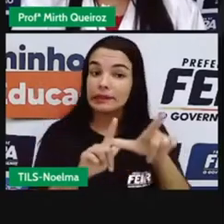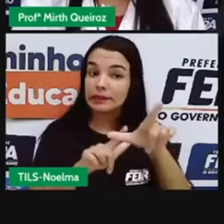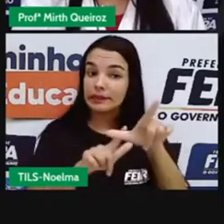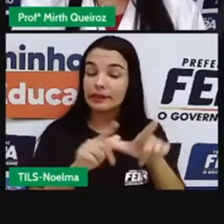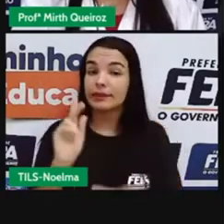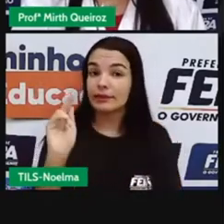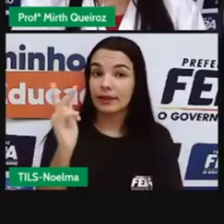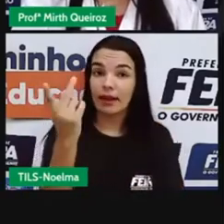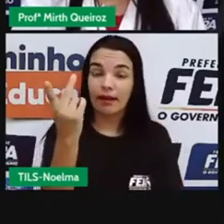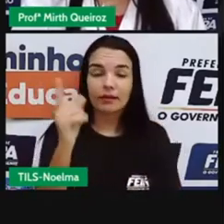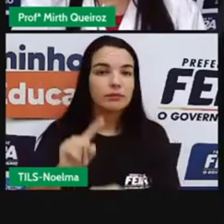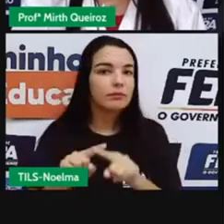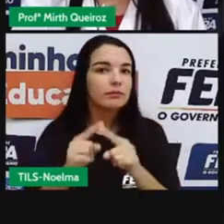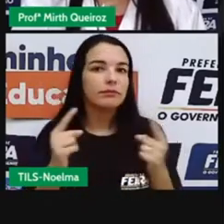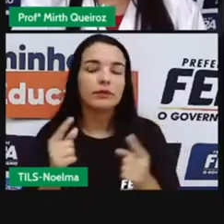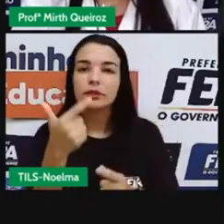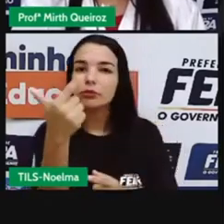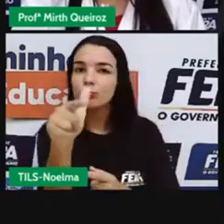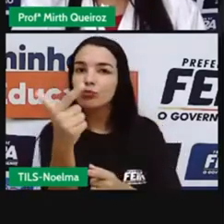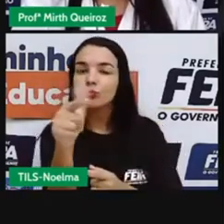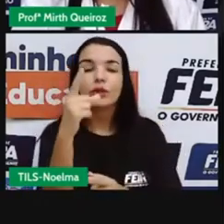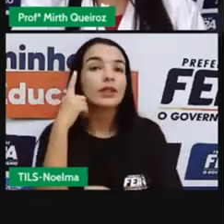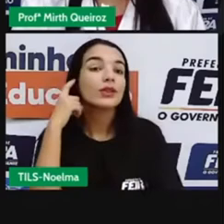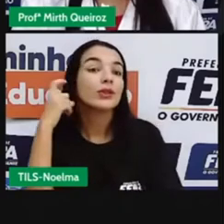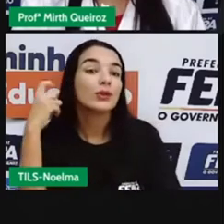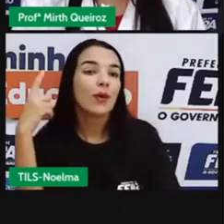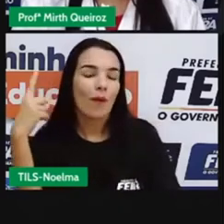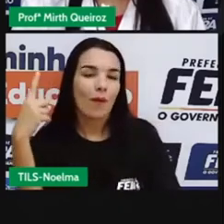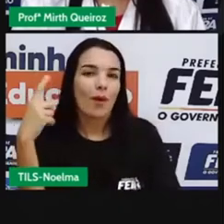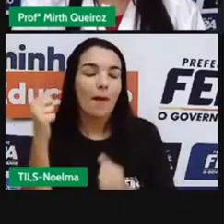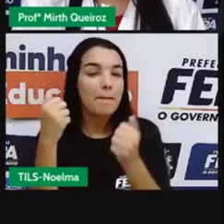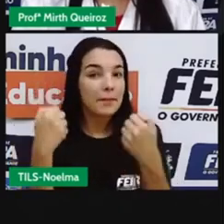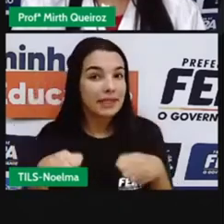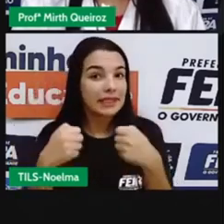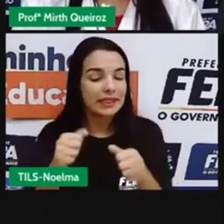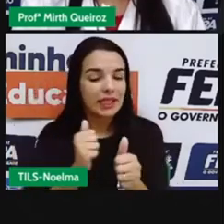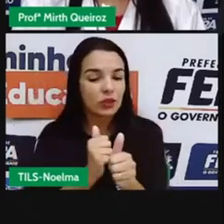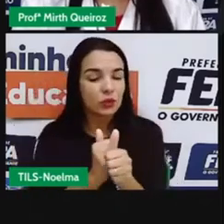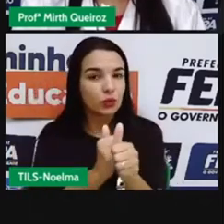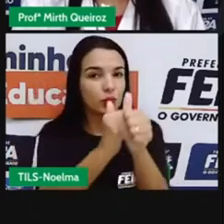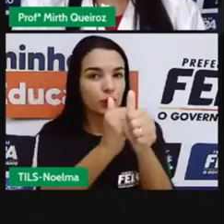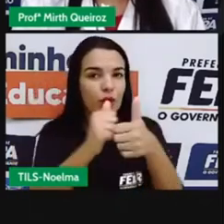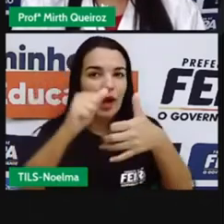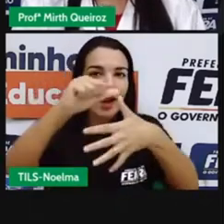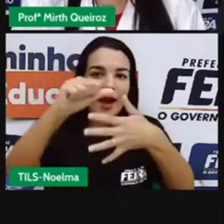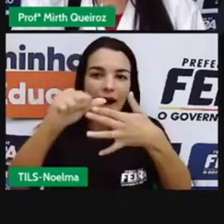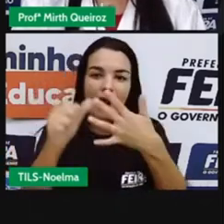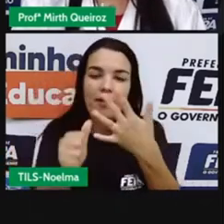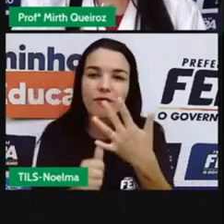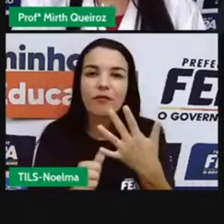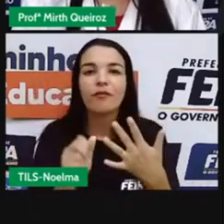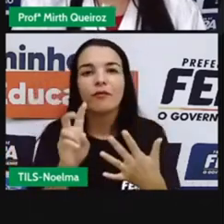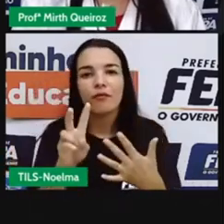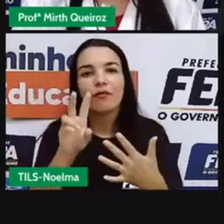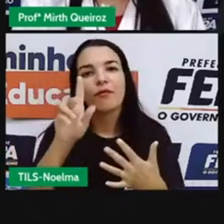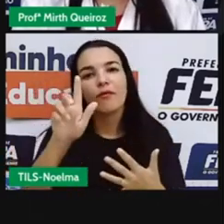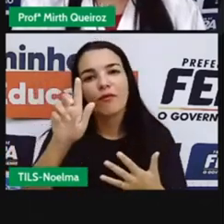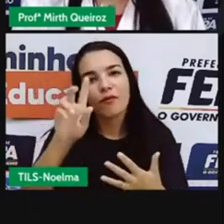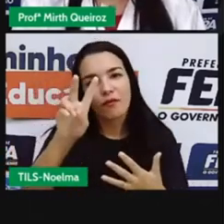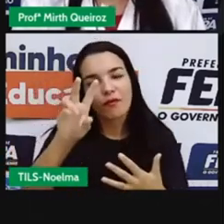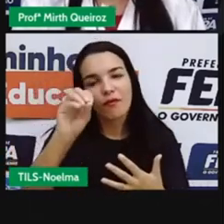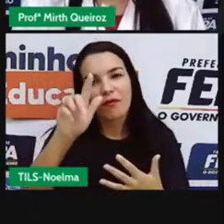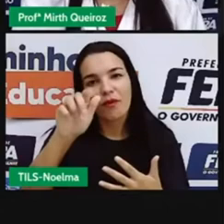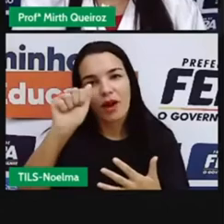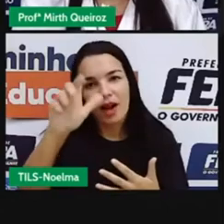H, porém, essa letra H, ela não apresenta som. Ela, quando acompanhada com uma vogal, vai aparecer somente